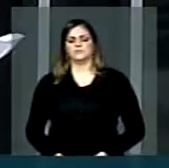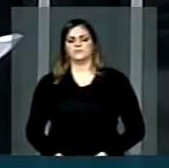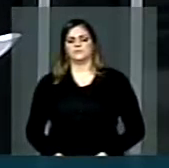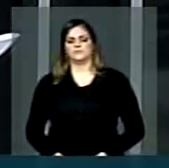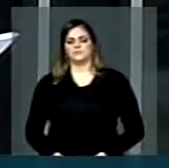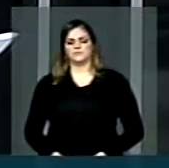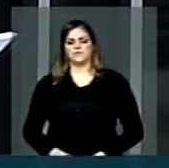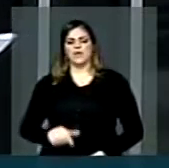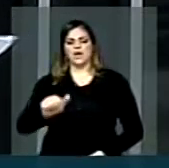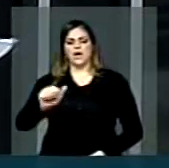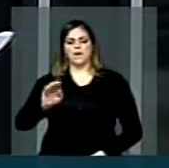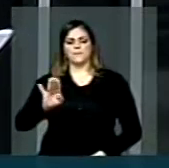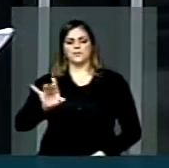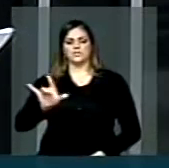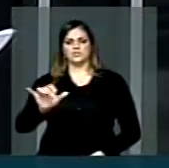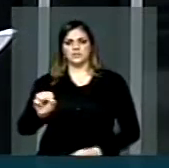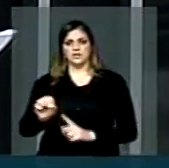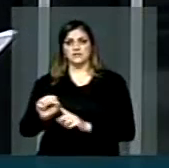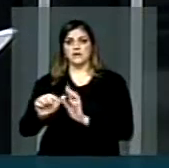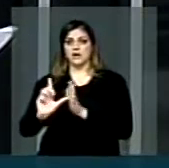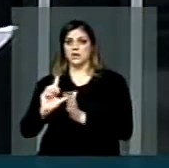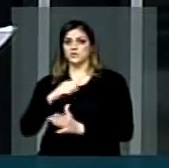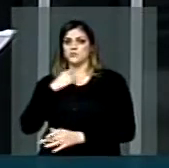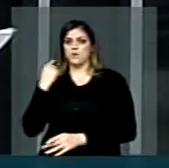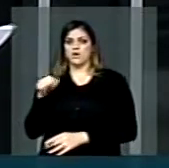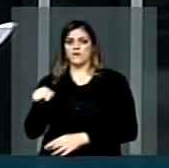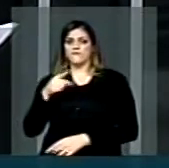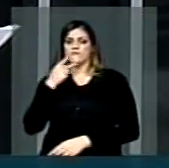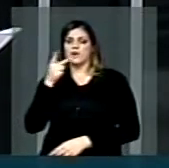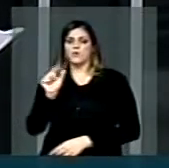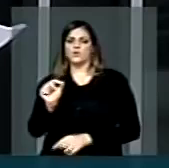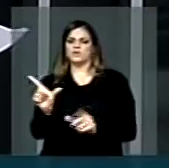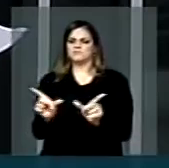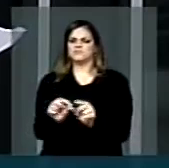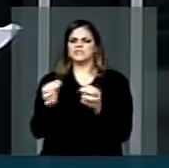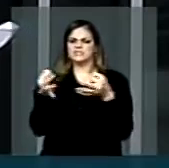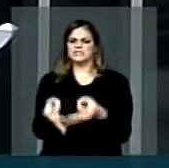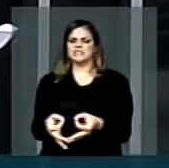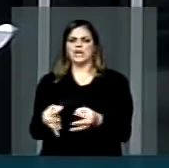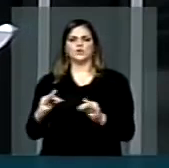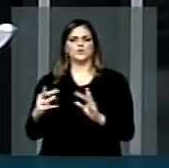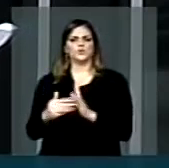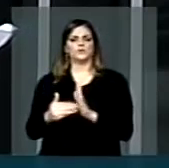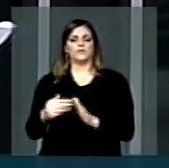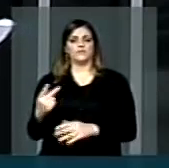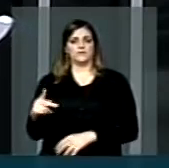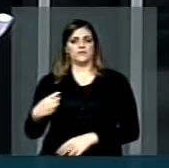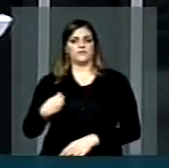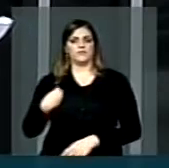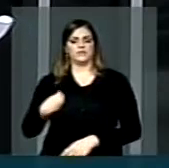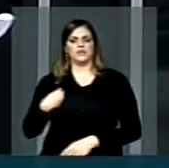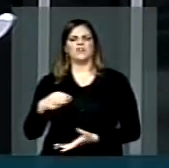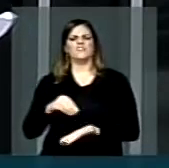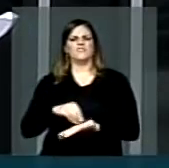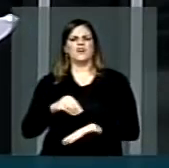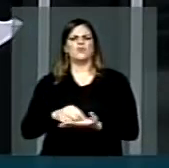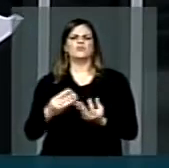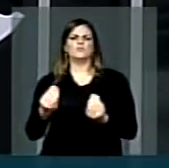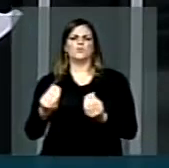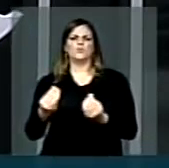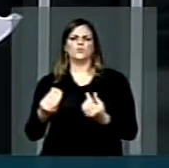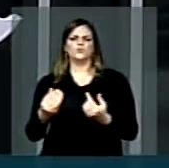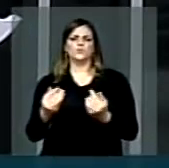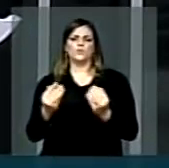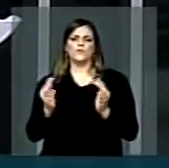Com as palavras de Abdias, pouco antes de sua morte, que sintetizam com precisão a obra de sua vida. Falta muito para essa